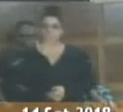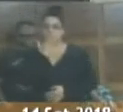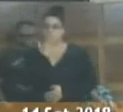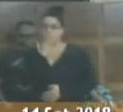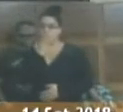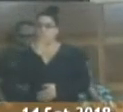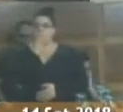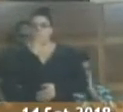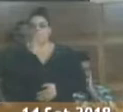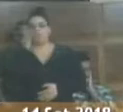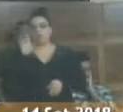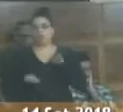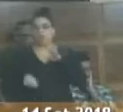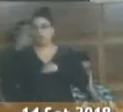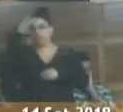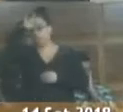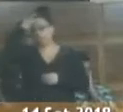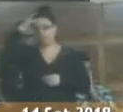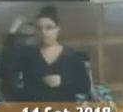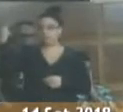muitas vezes eu levo também